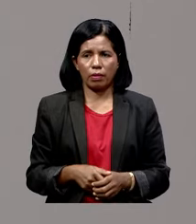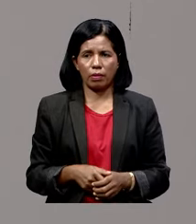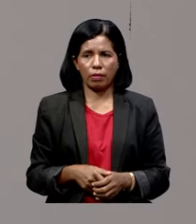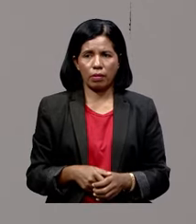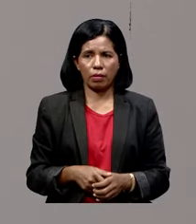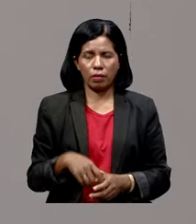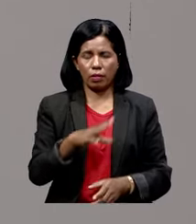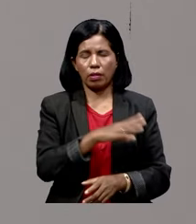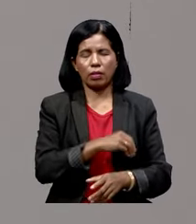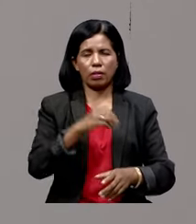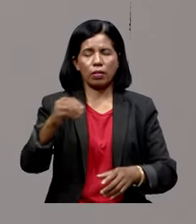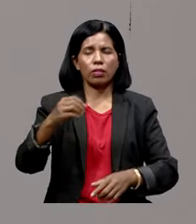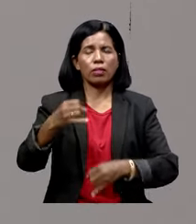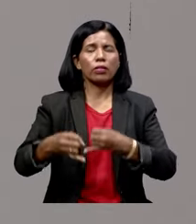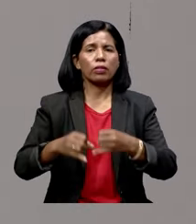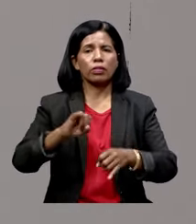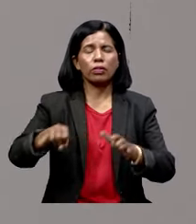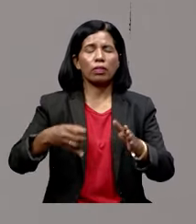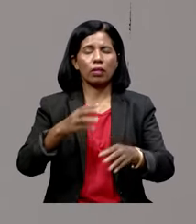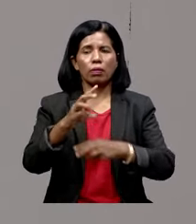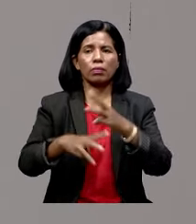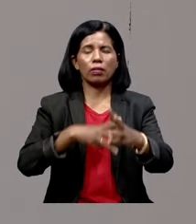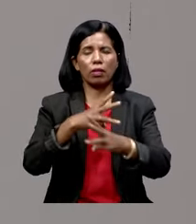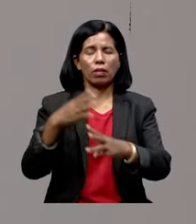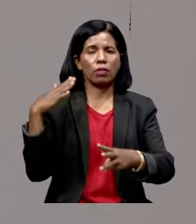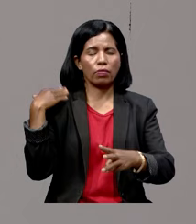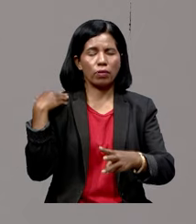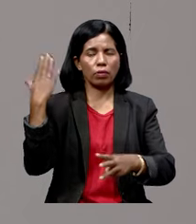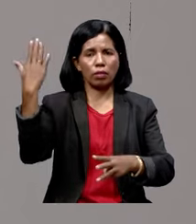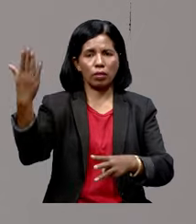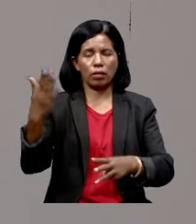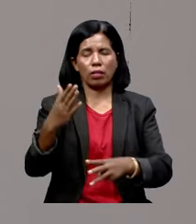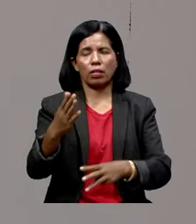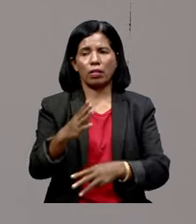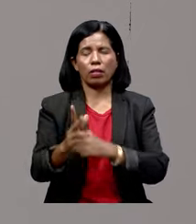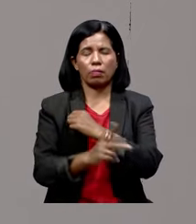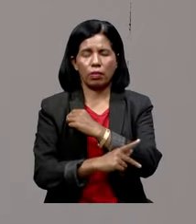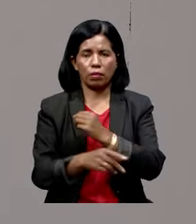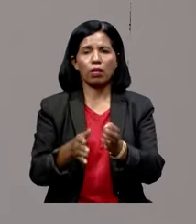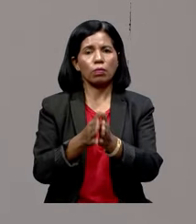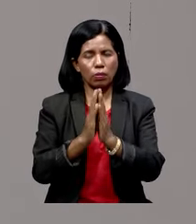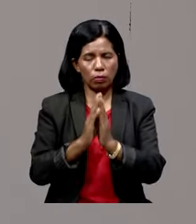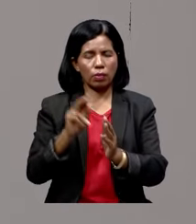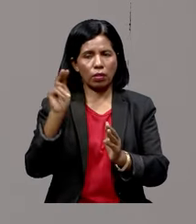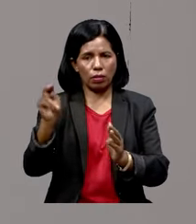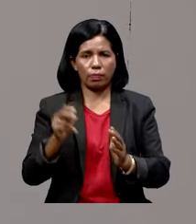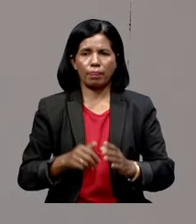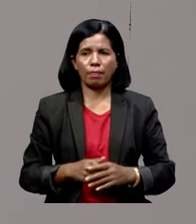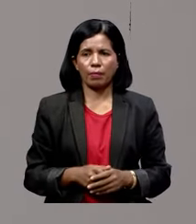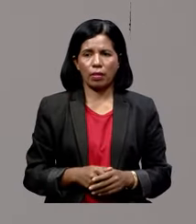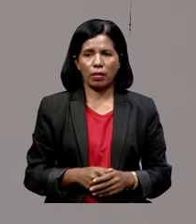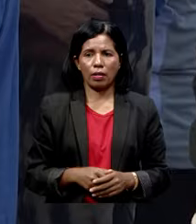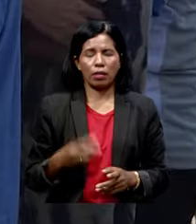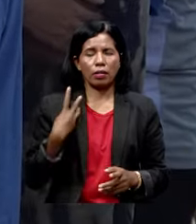Jornada Mundial de Juventude e Lisboa Nova. Nem russo aqui também. Deve aí